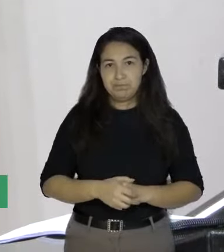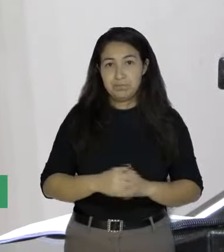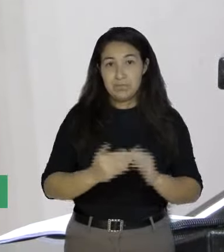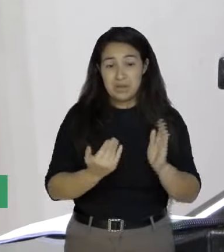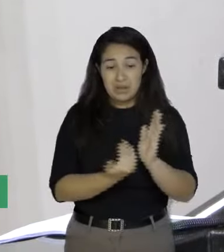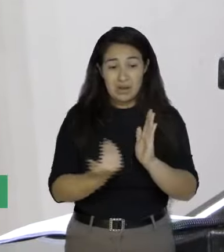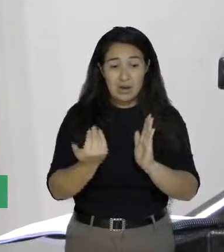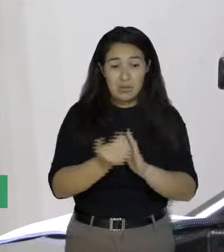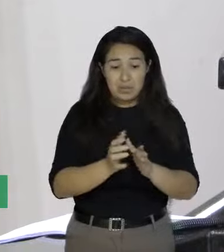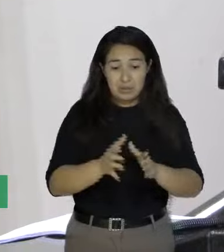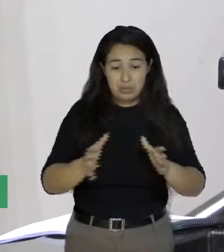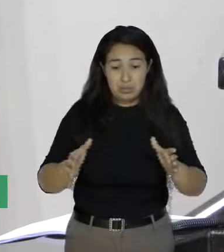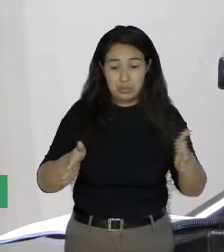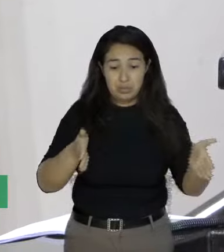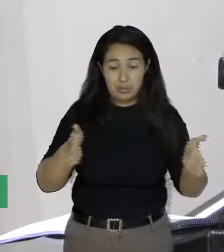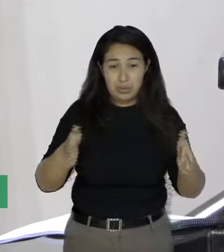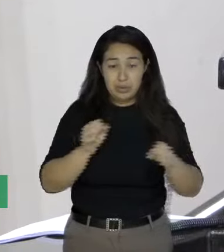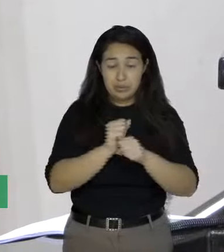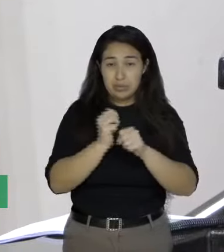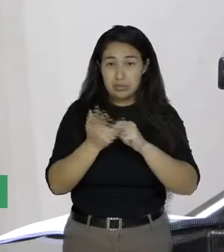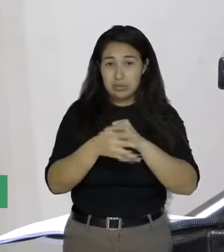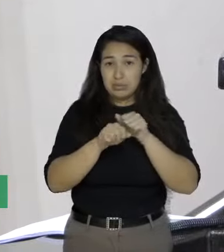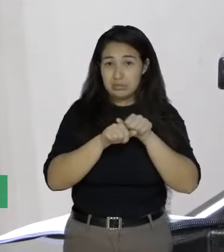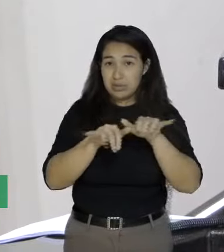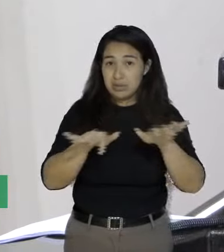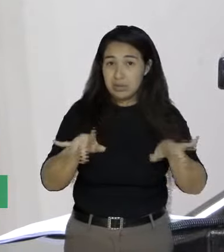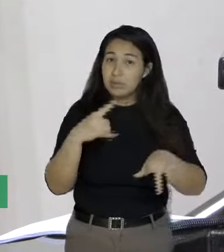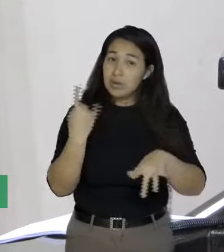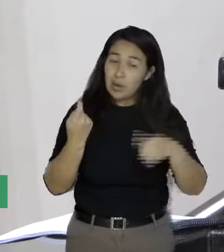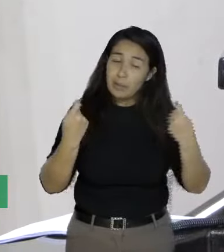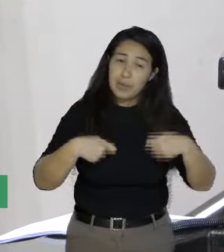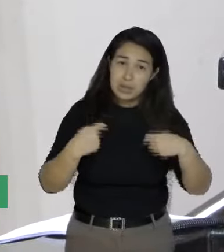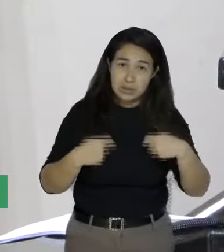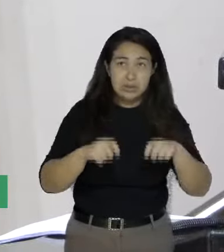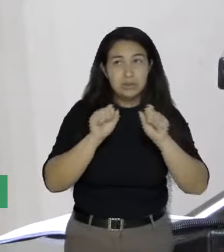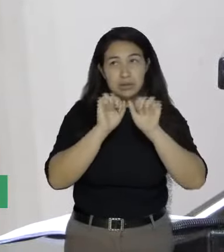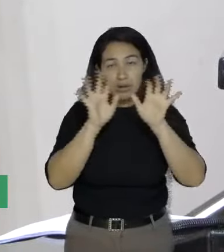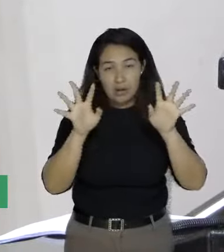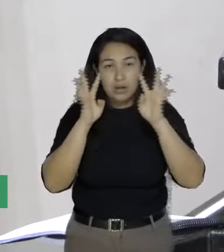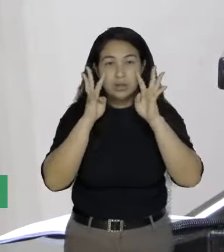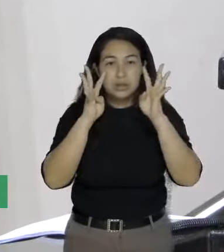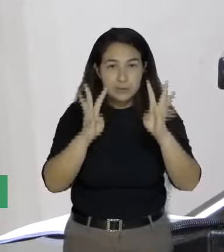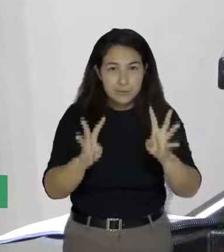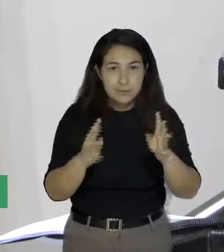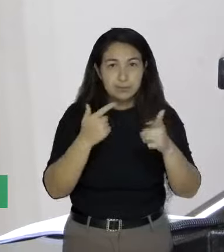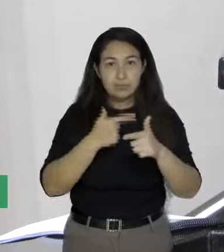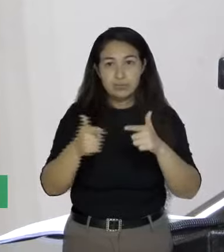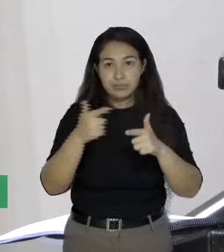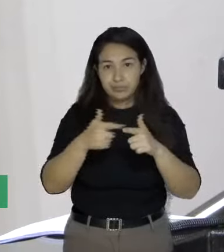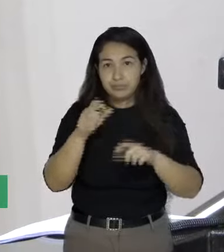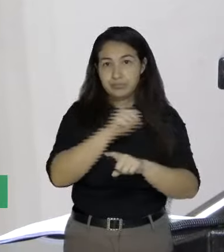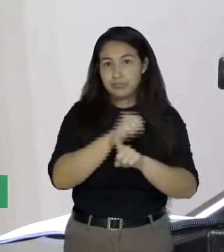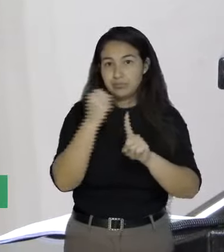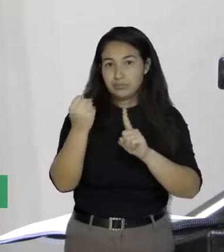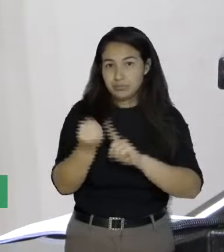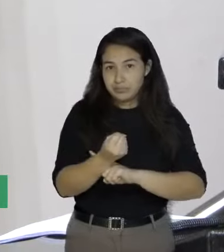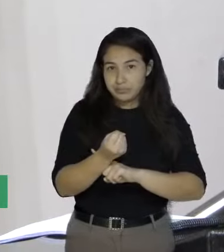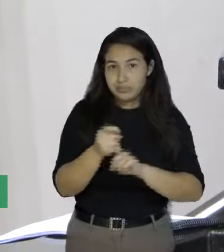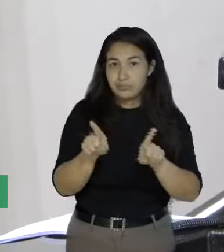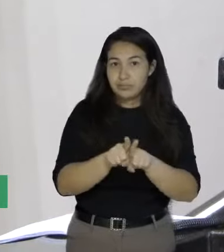durante a pandemia e nós precisávamos obviamente ter uma atenção a esse problema social Assim como nós